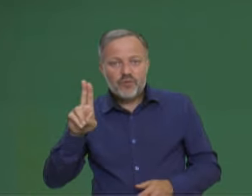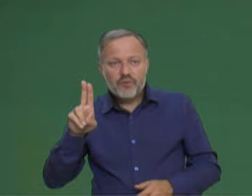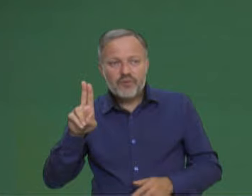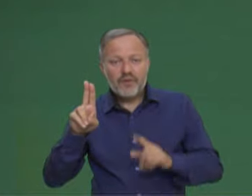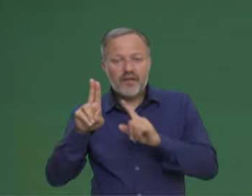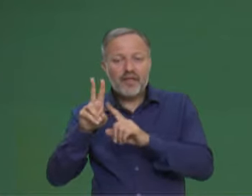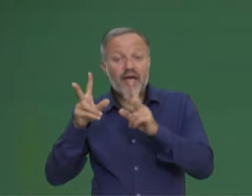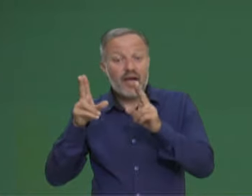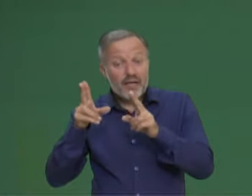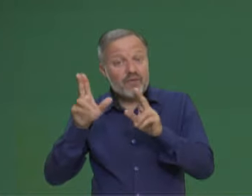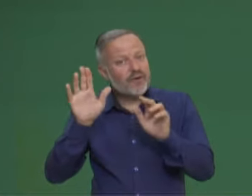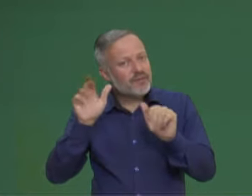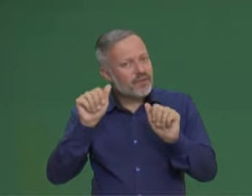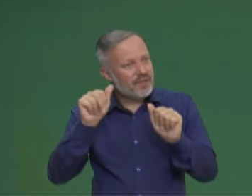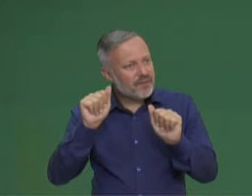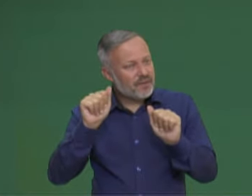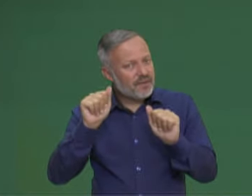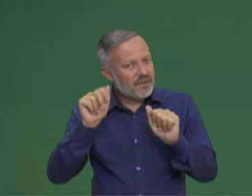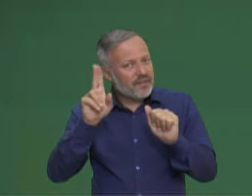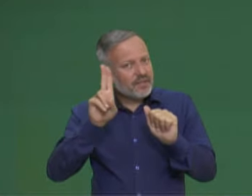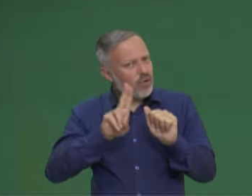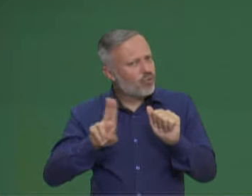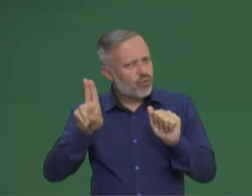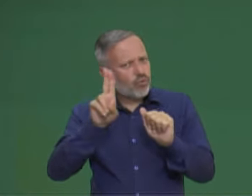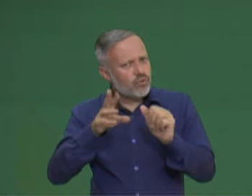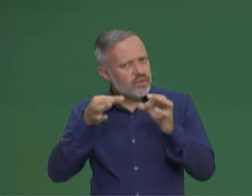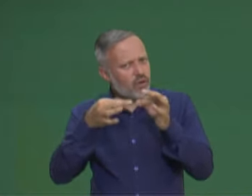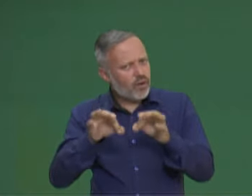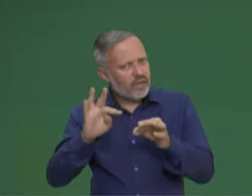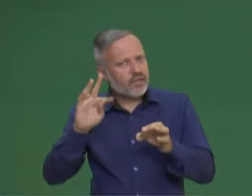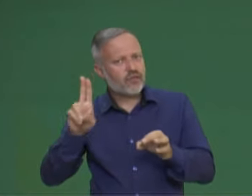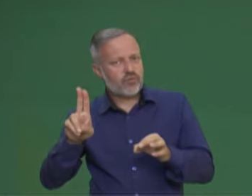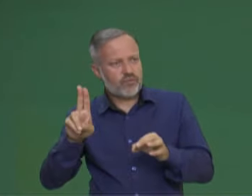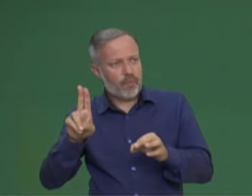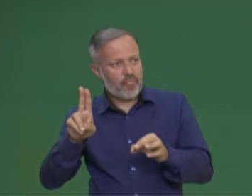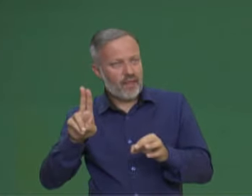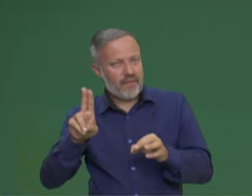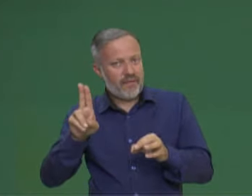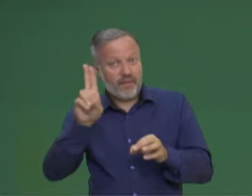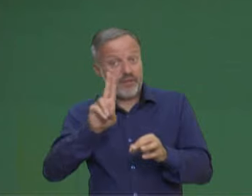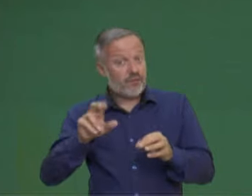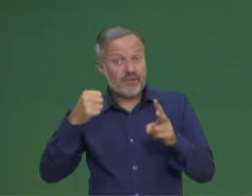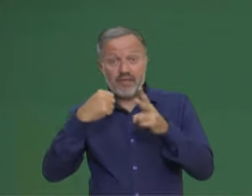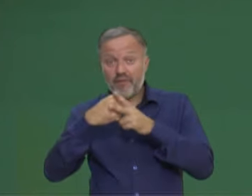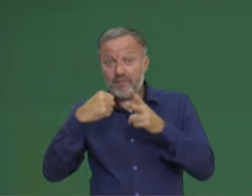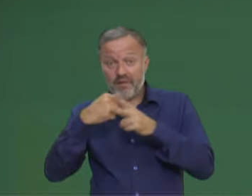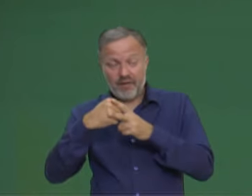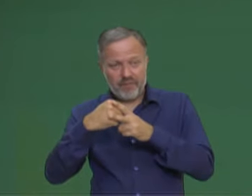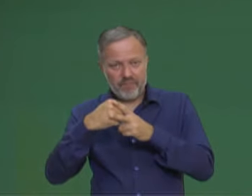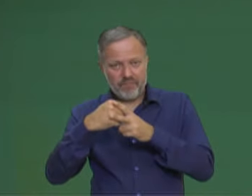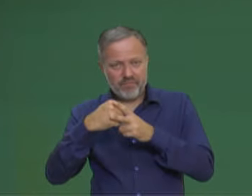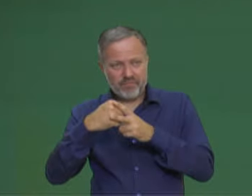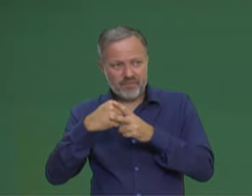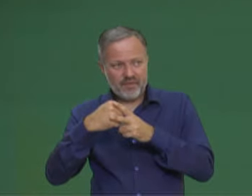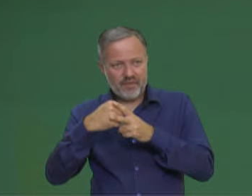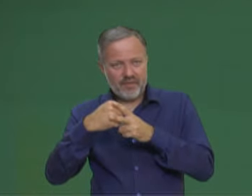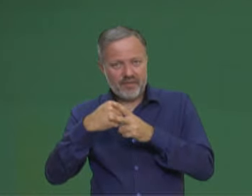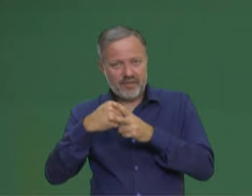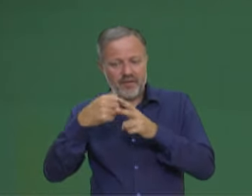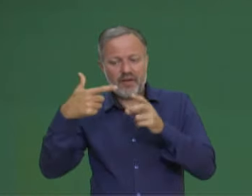É a mesma coisa que está dizendo aqui, certo? Quer tratar de tu, mas não conjuga o verbo na segunda pessoa, acaba conjugando na